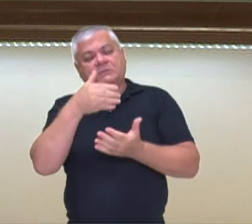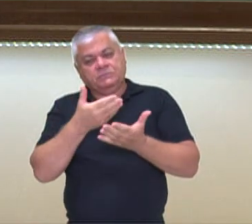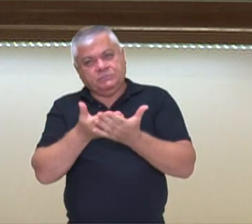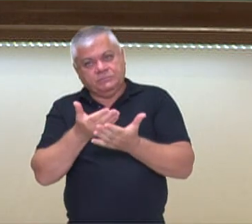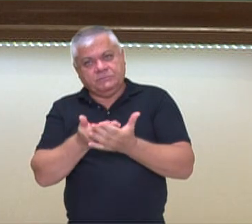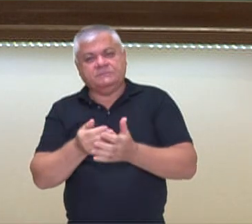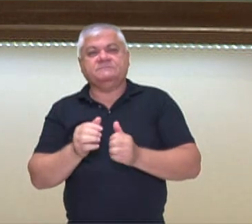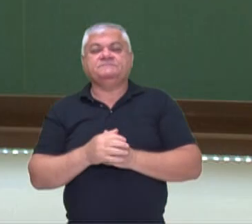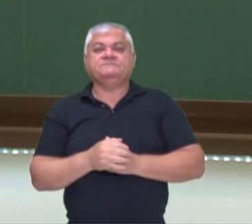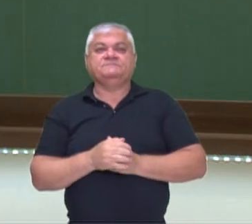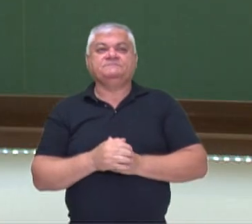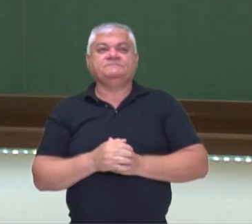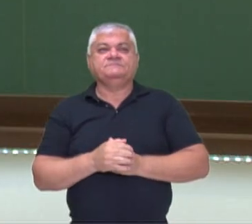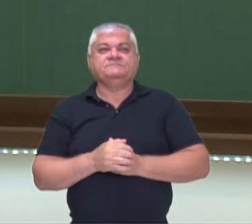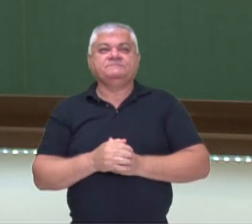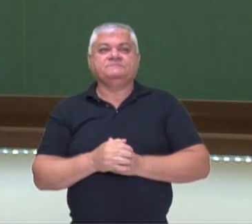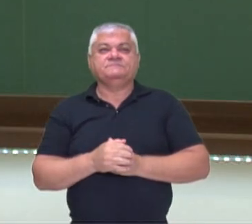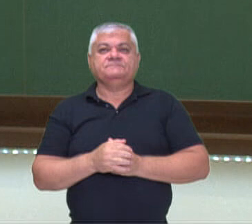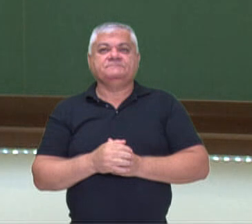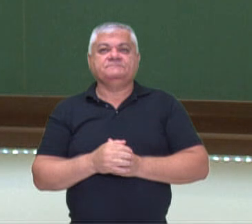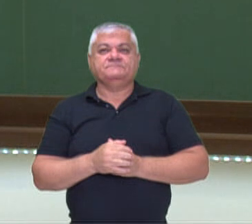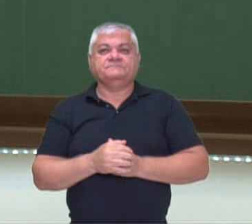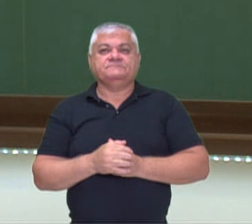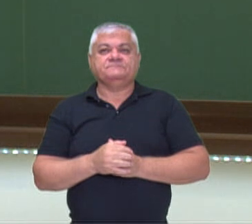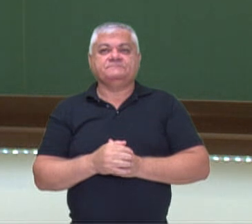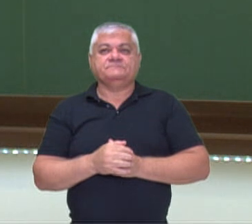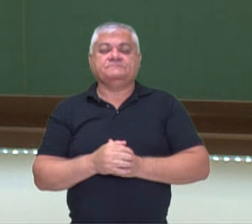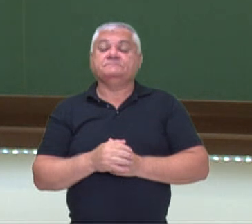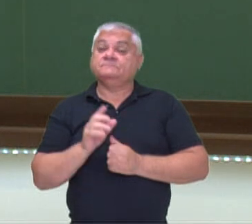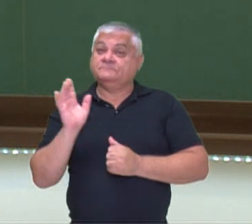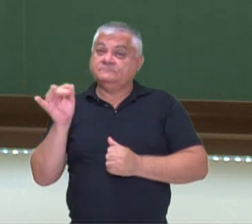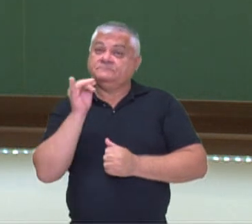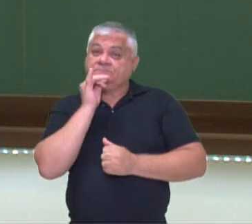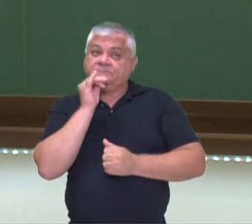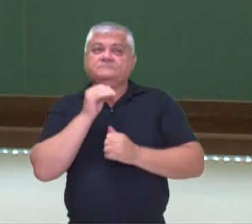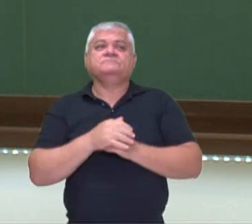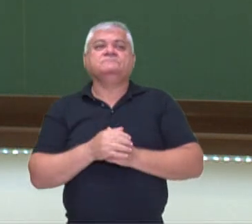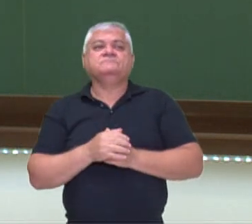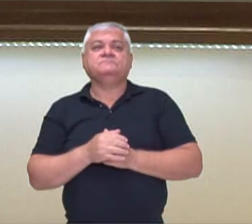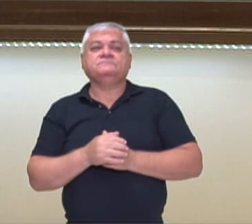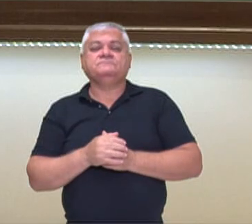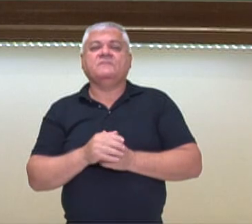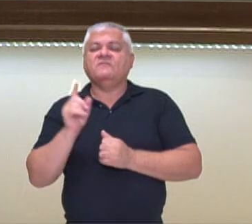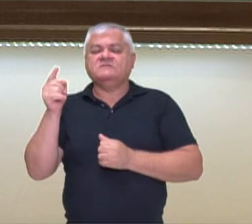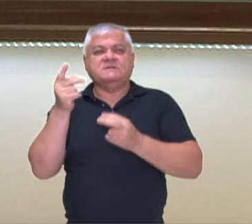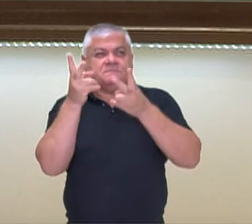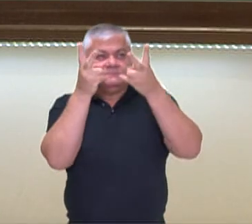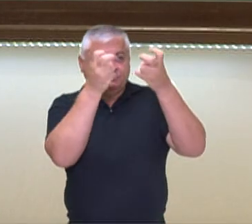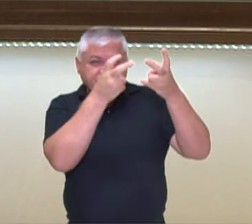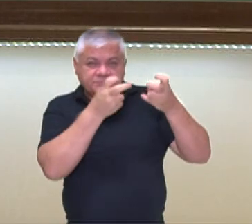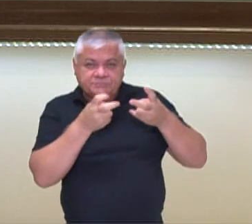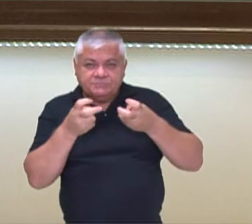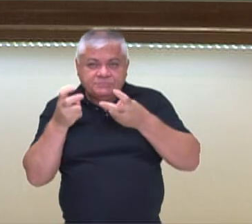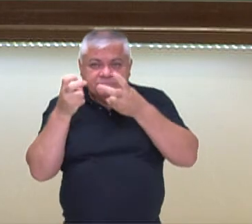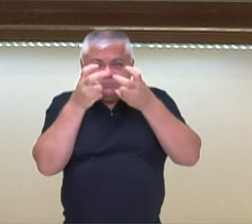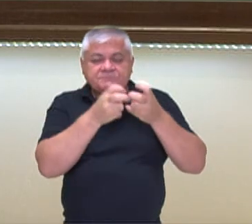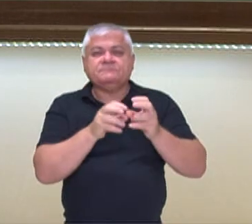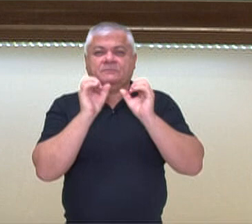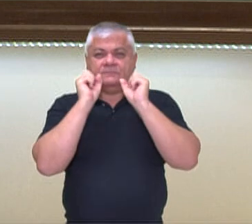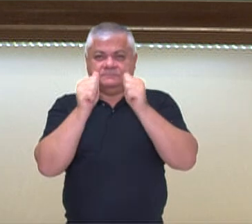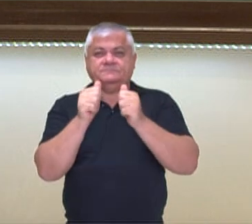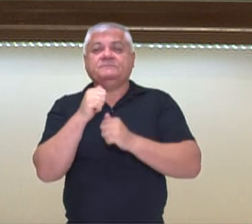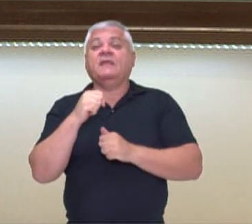decorrer. Então, veja só, em decorrência das observações que você fez. Nós temos